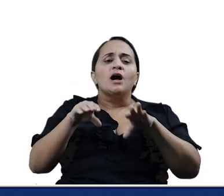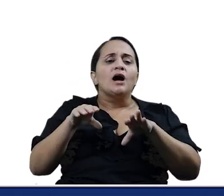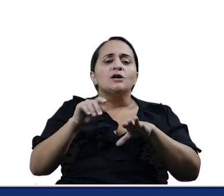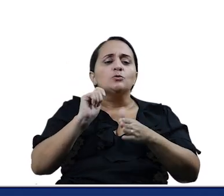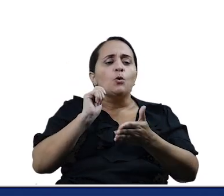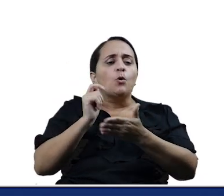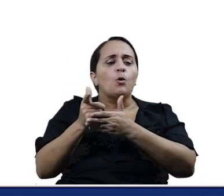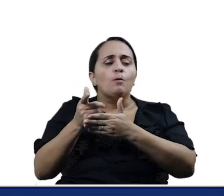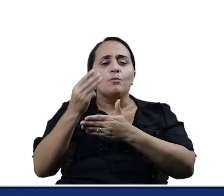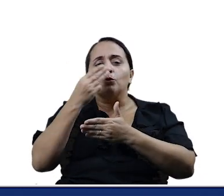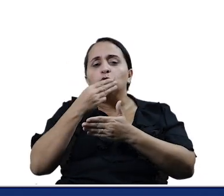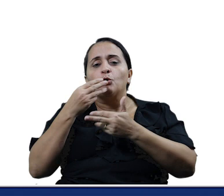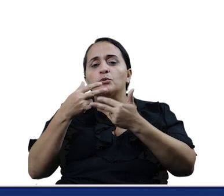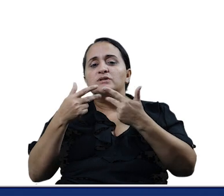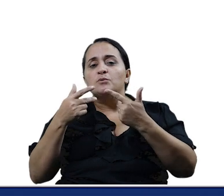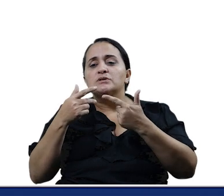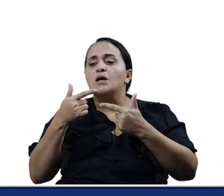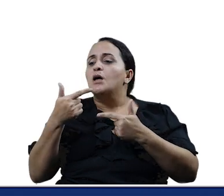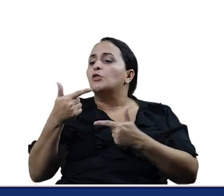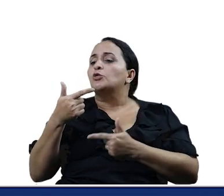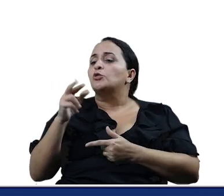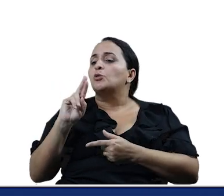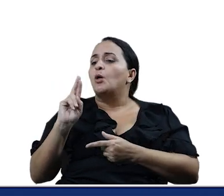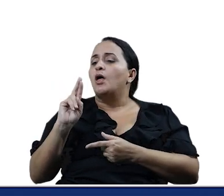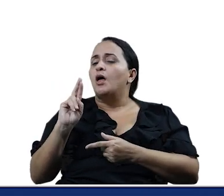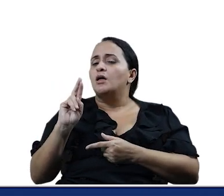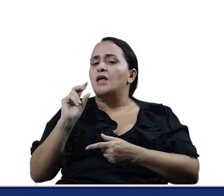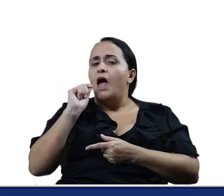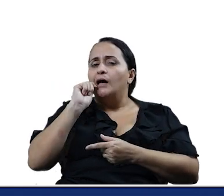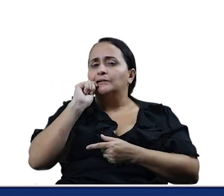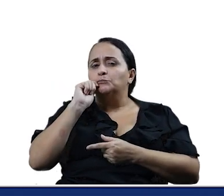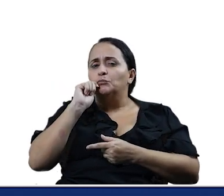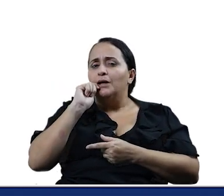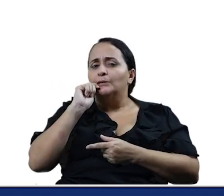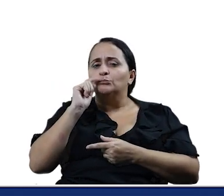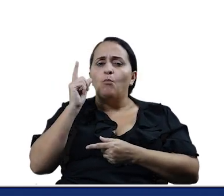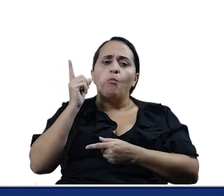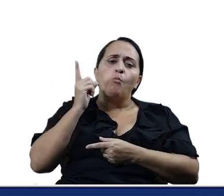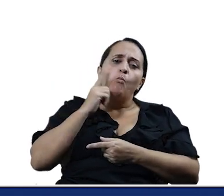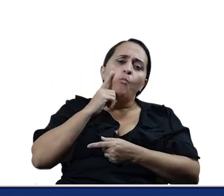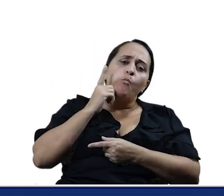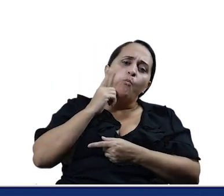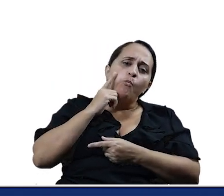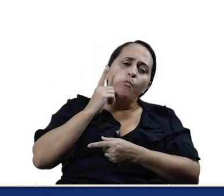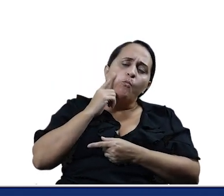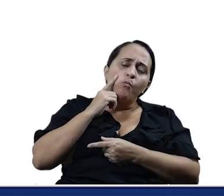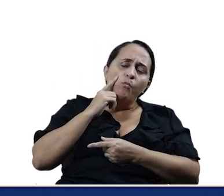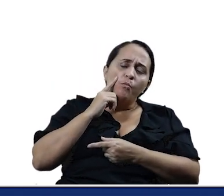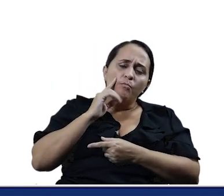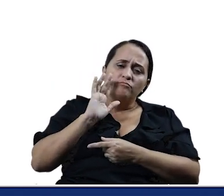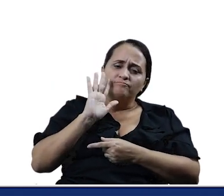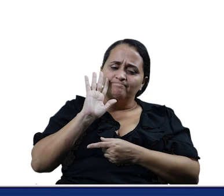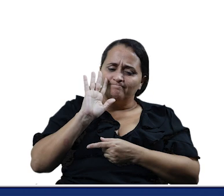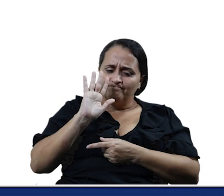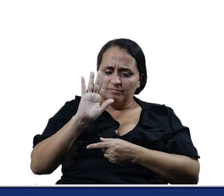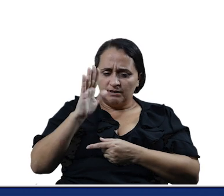qual é a pergunta? Quantos chicletes e bala ele comprou? Sabendo que